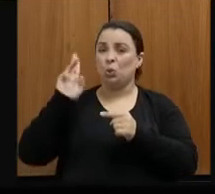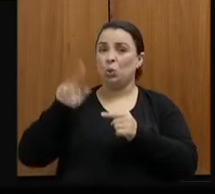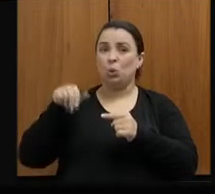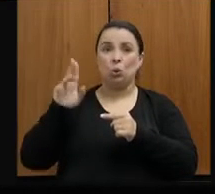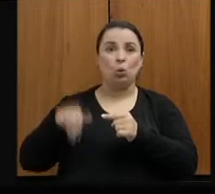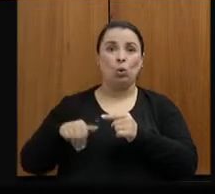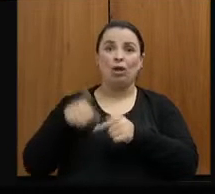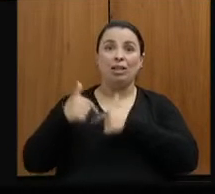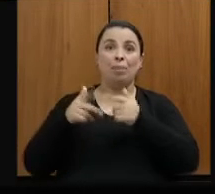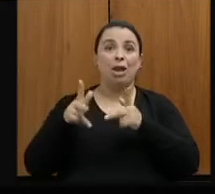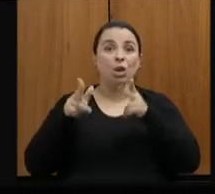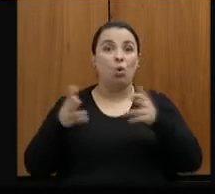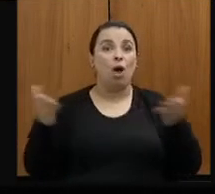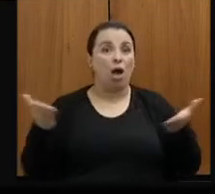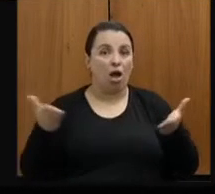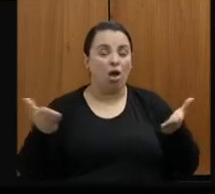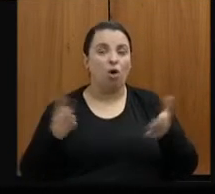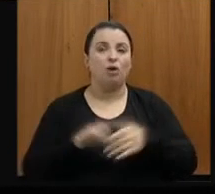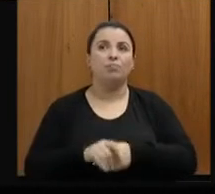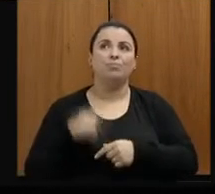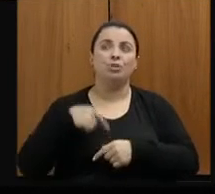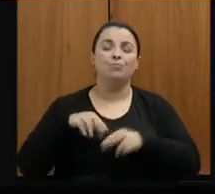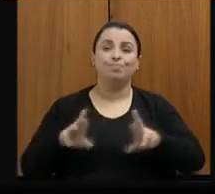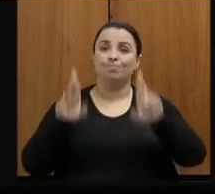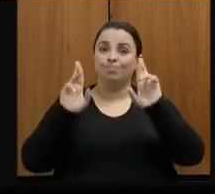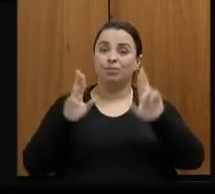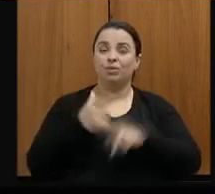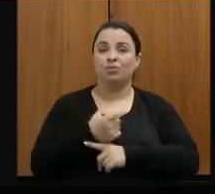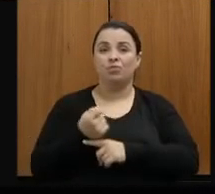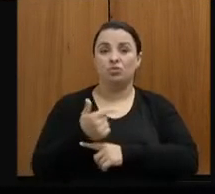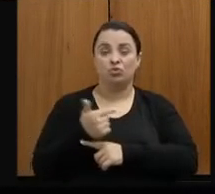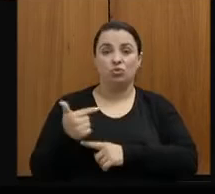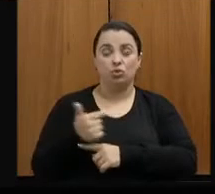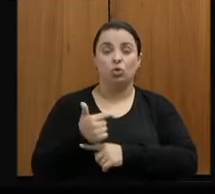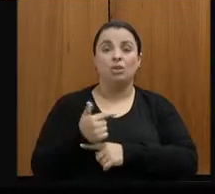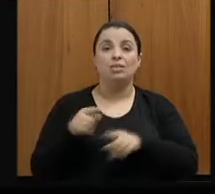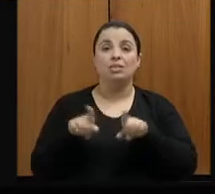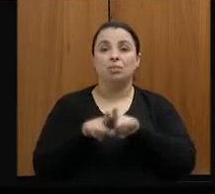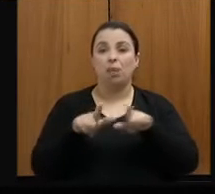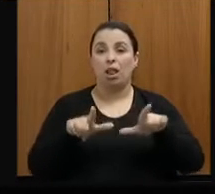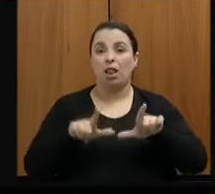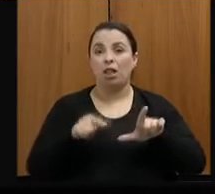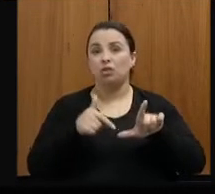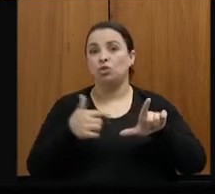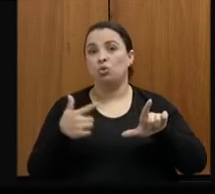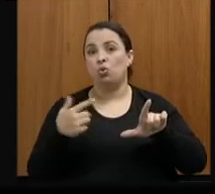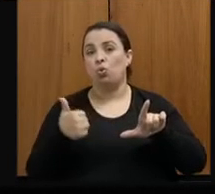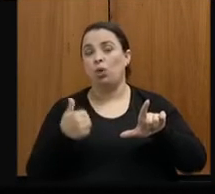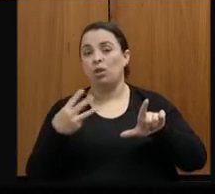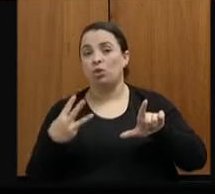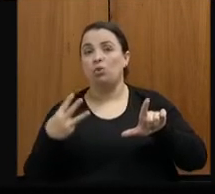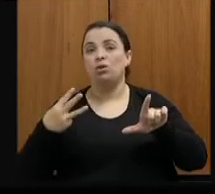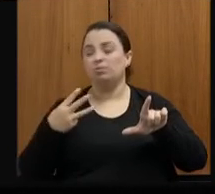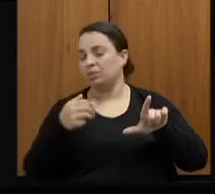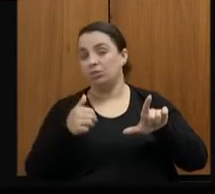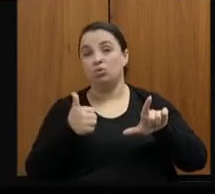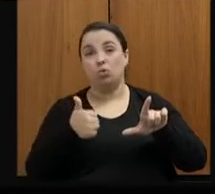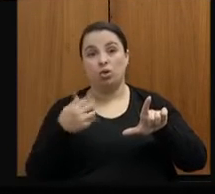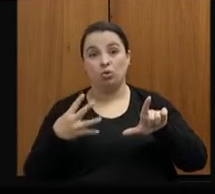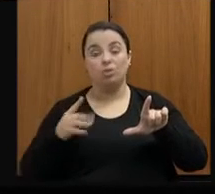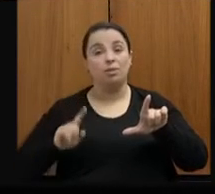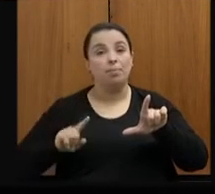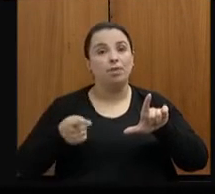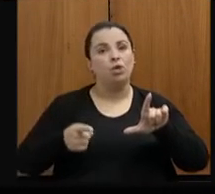agora. A gente espera que, em 2022, a gente consiga entregar mais ou menos 14 mil títulos nessa primeira leva.